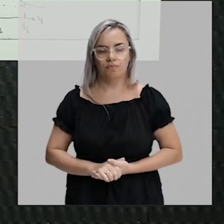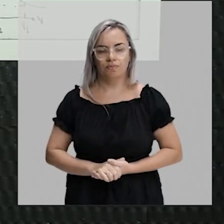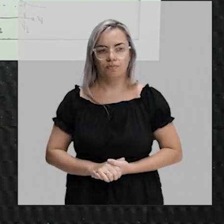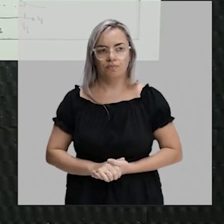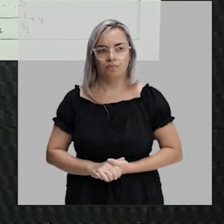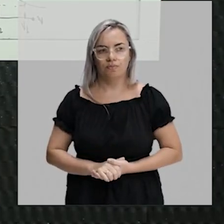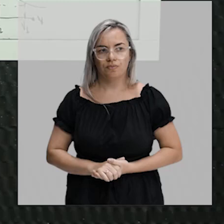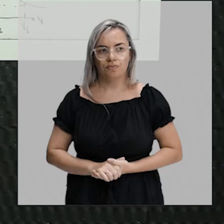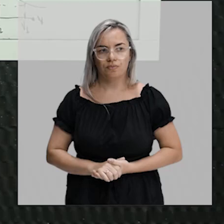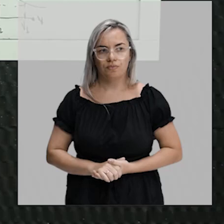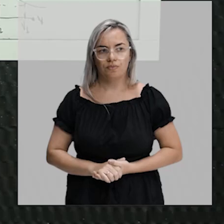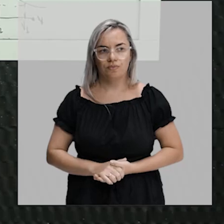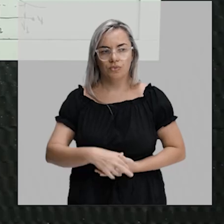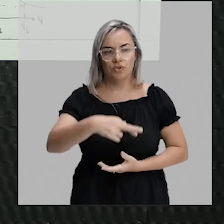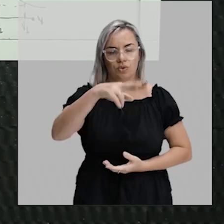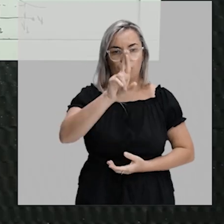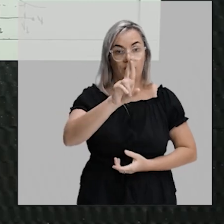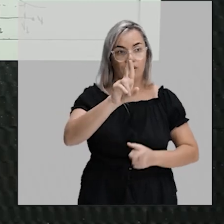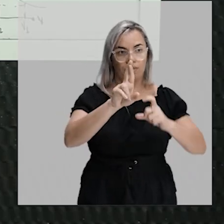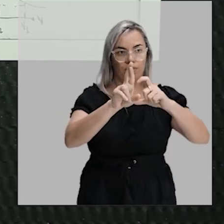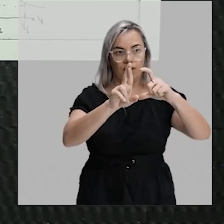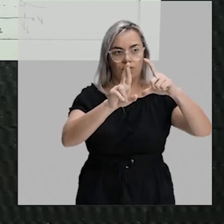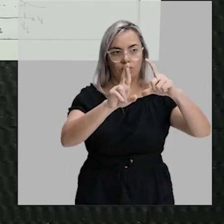Geralmente ela vem, né? O R ela vem em